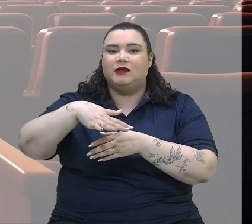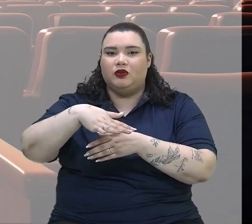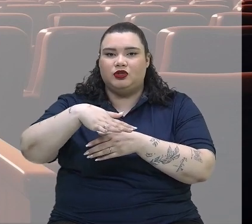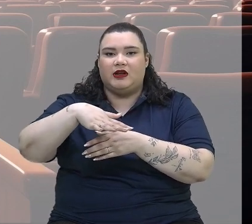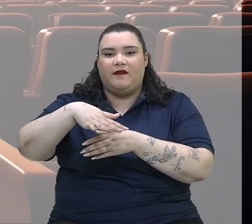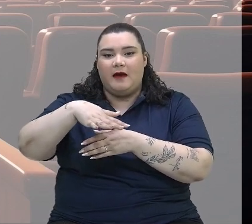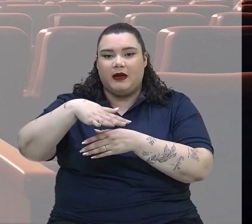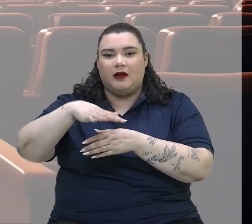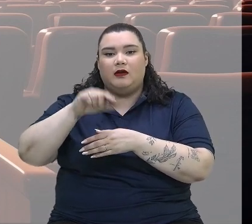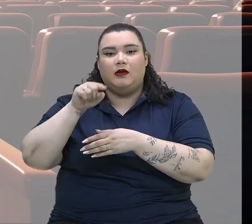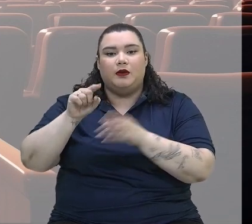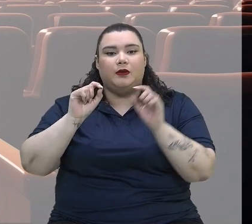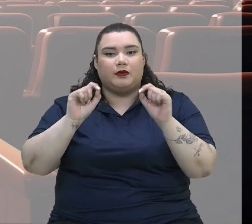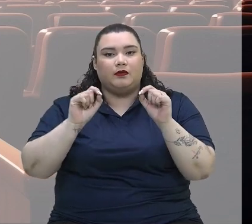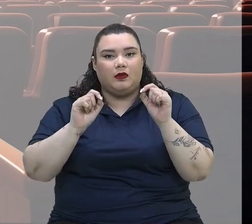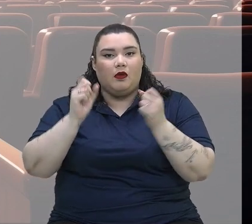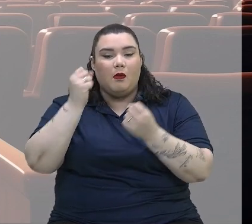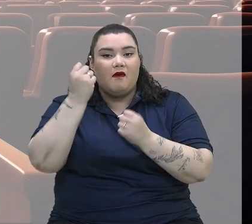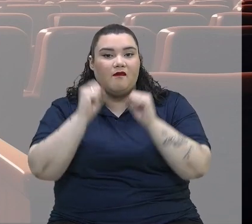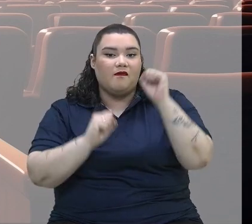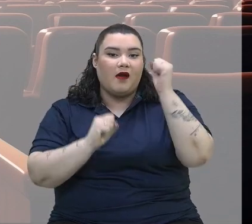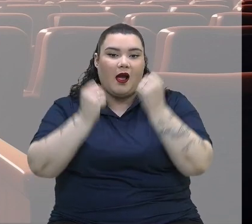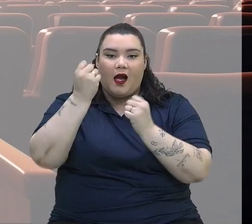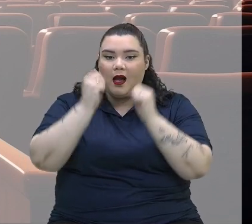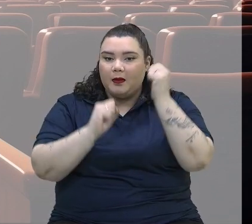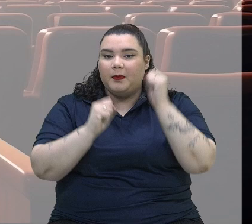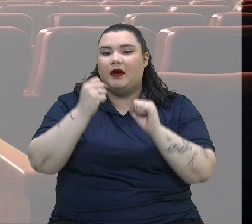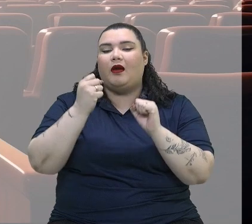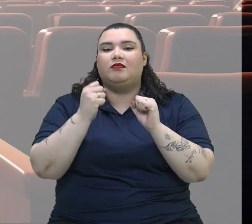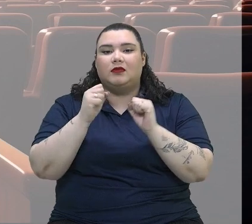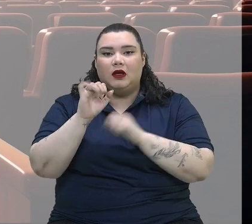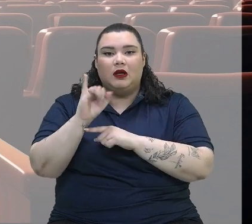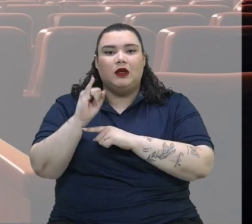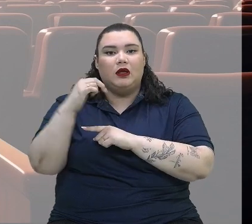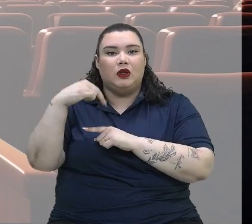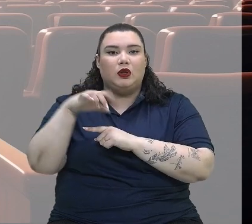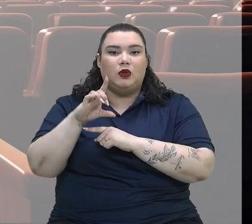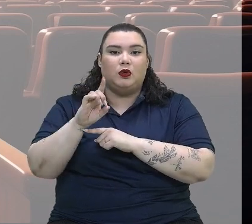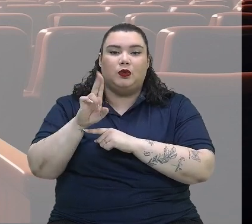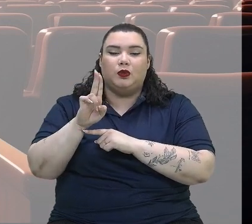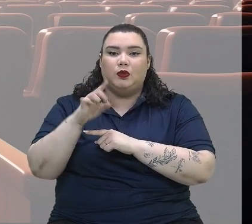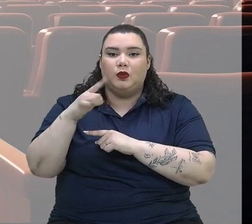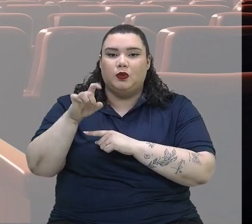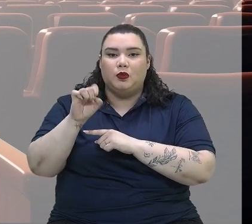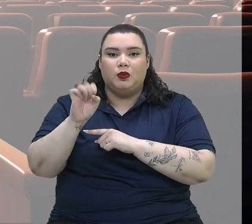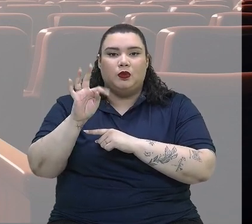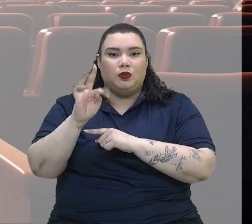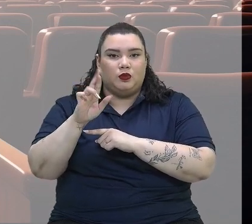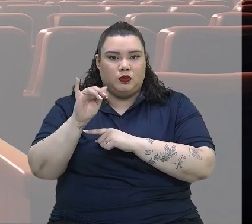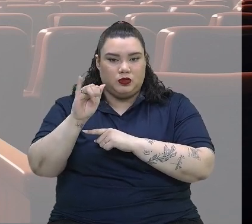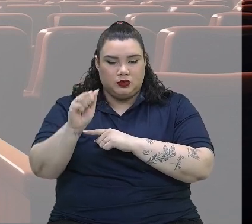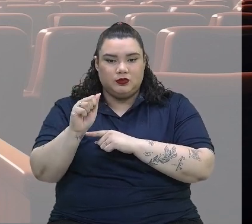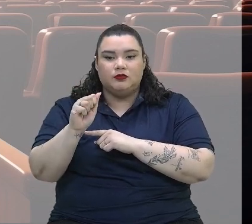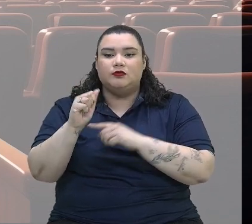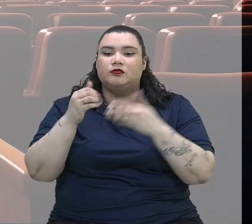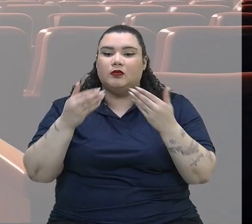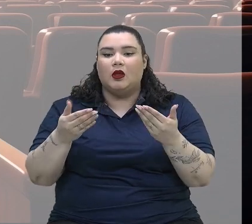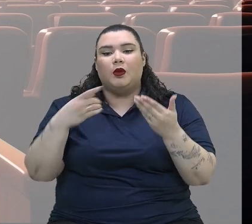Exatamente. É muito bom, é entretenimento. Por algumas horas você se desloca,